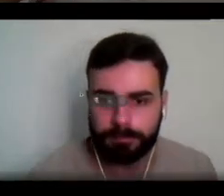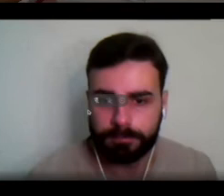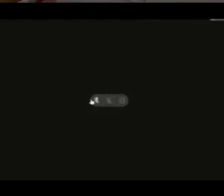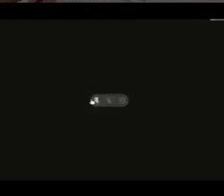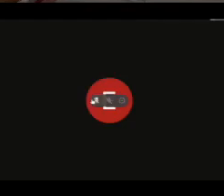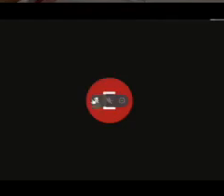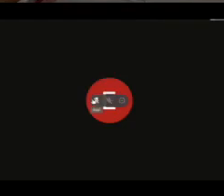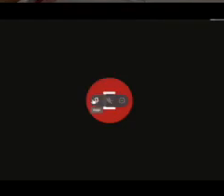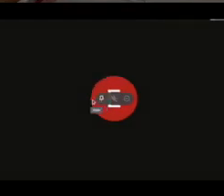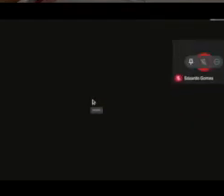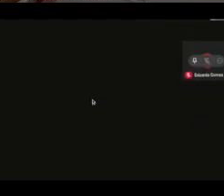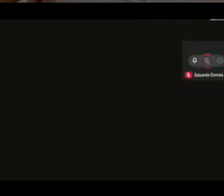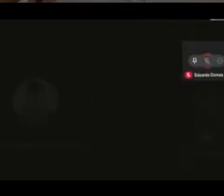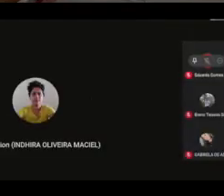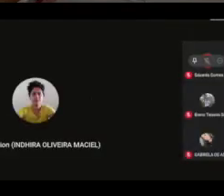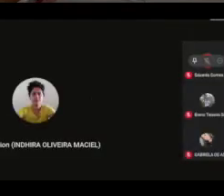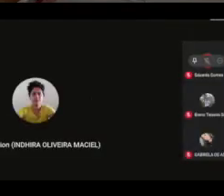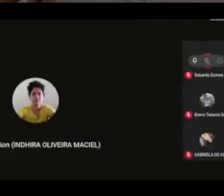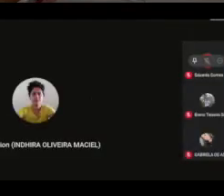Só um minutinho.